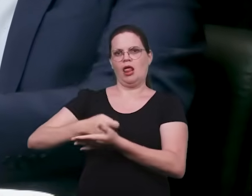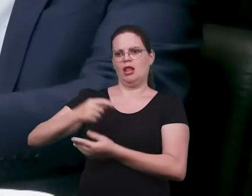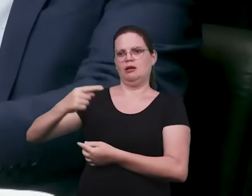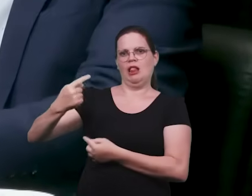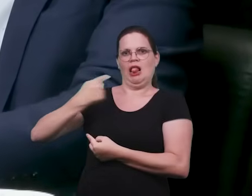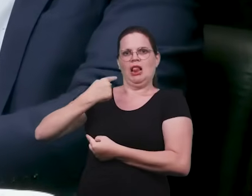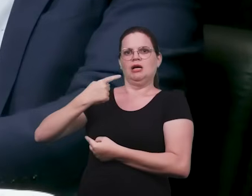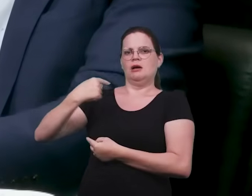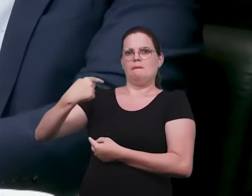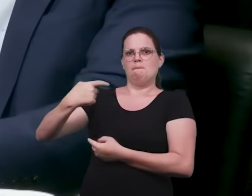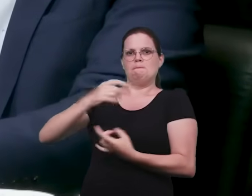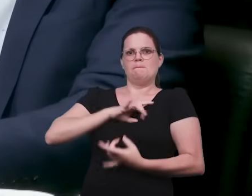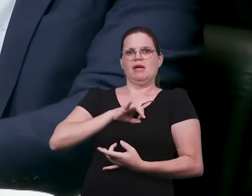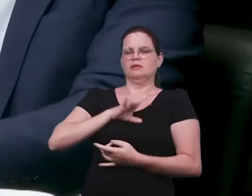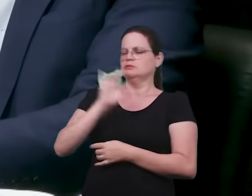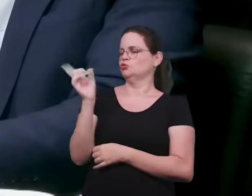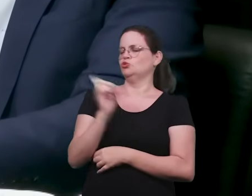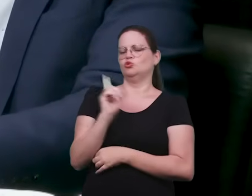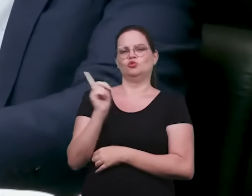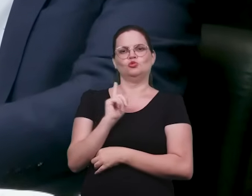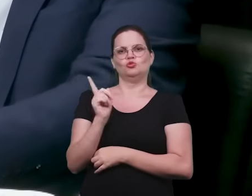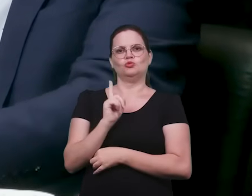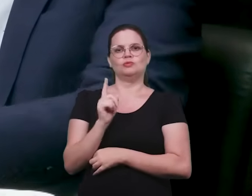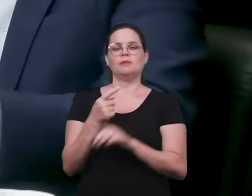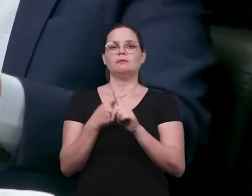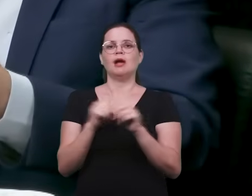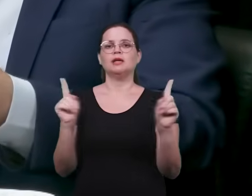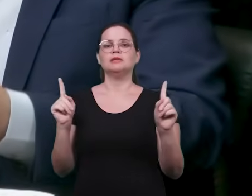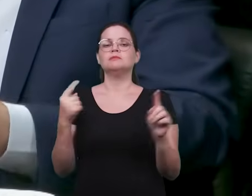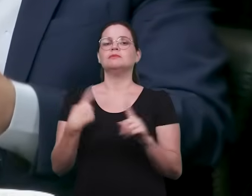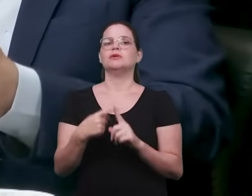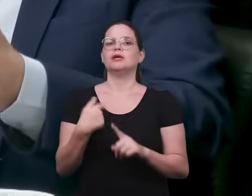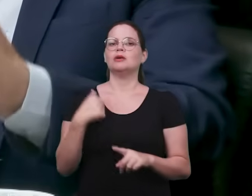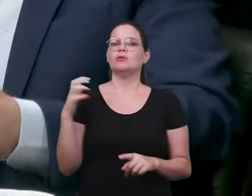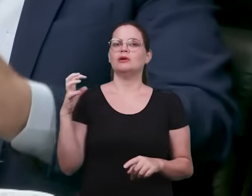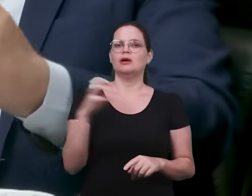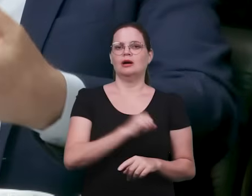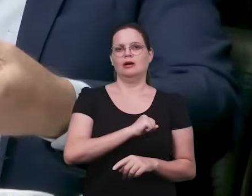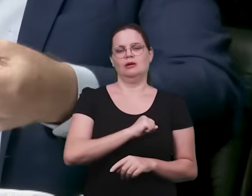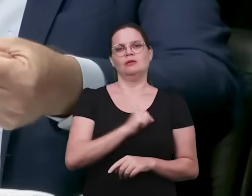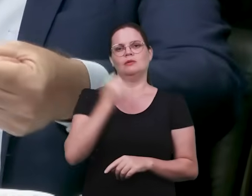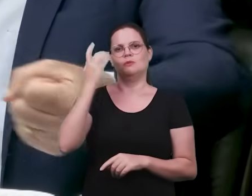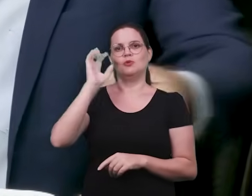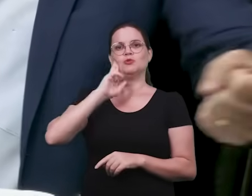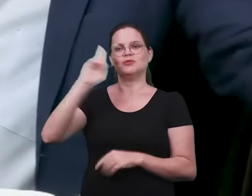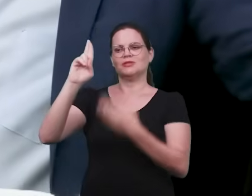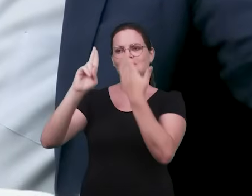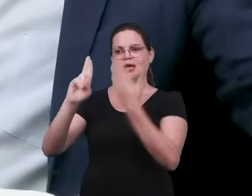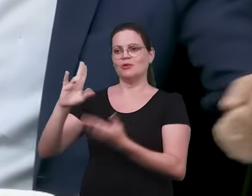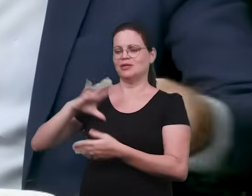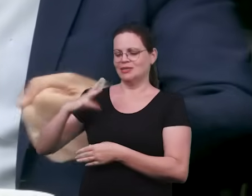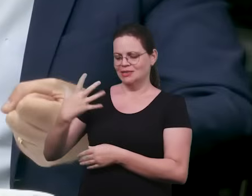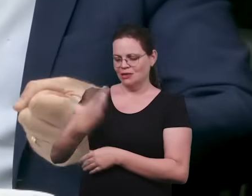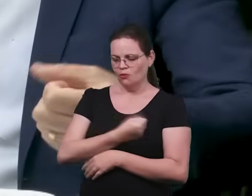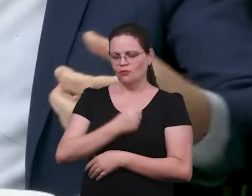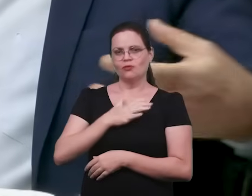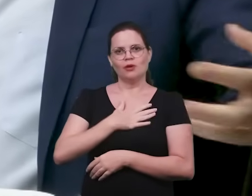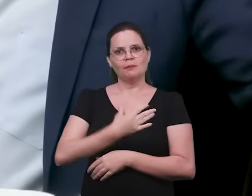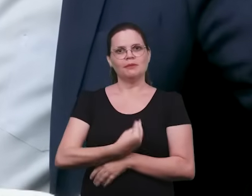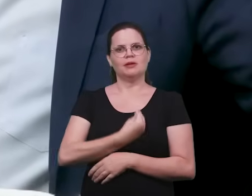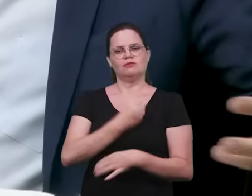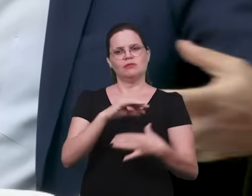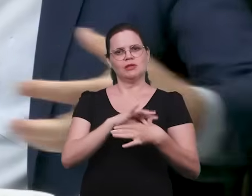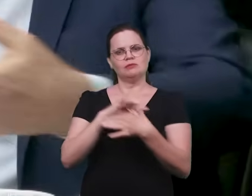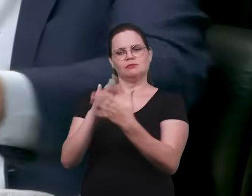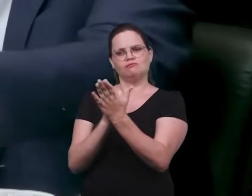imposição, não por medo de ser punido, mas por amor àquele que te resgatou do Egito,